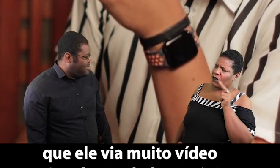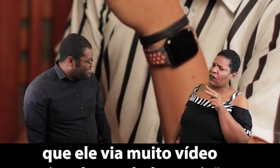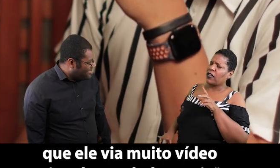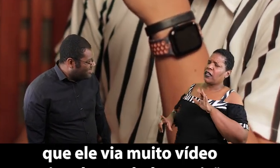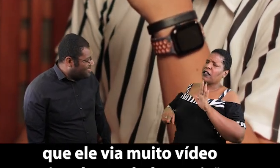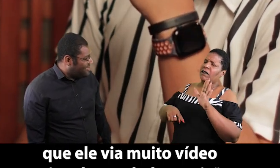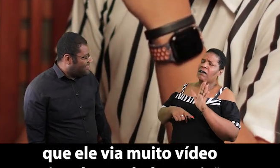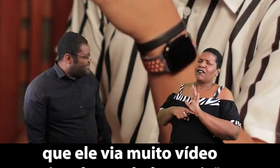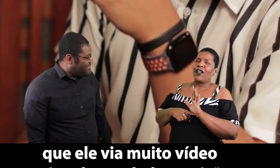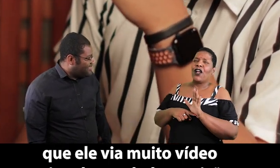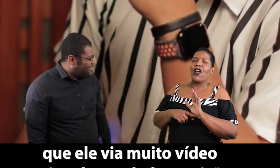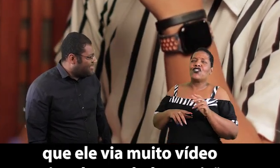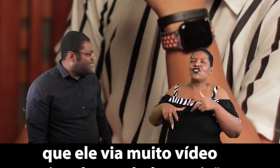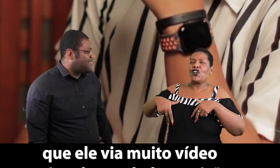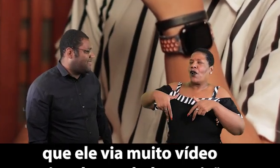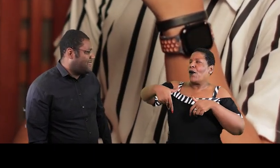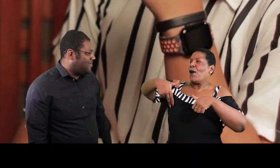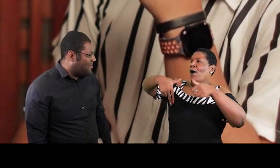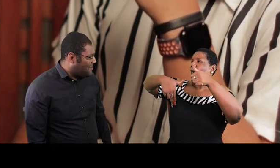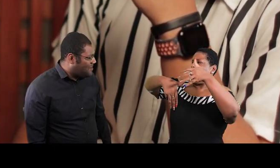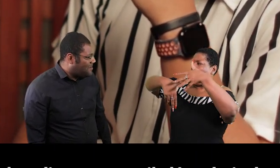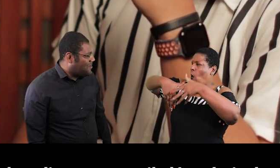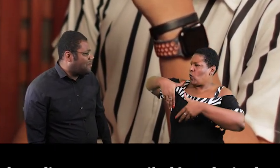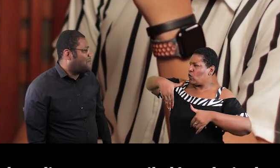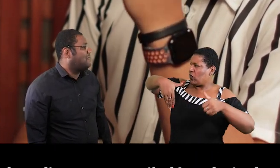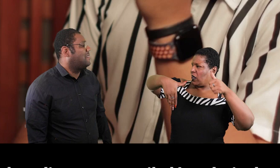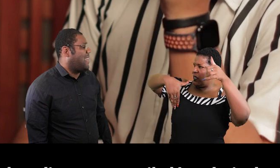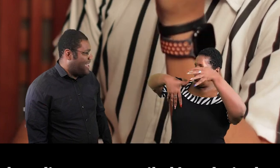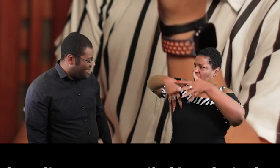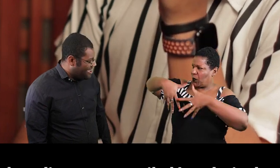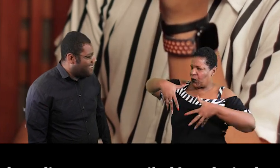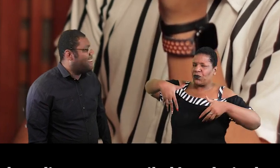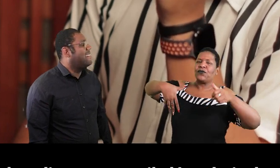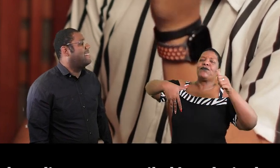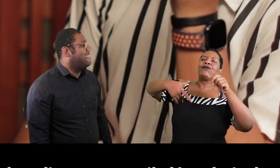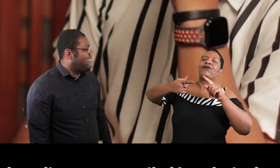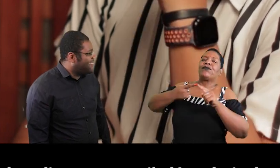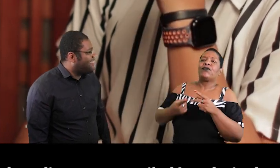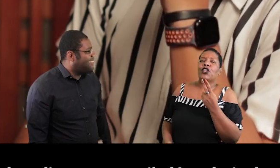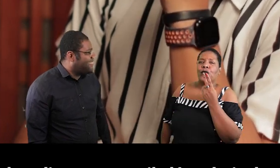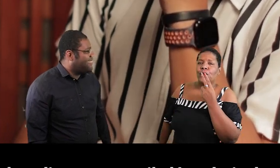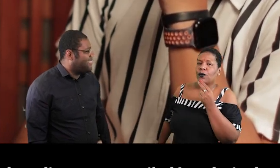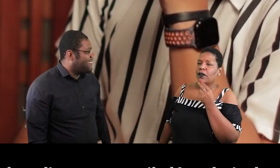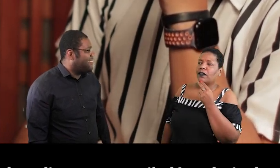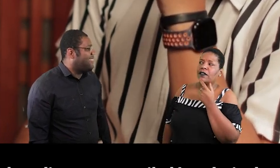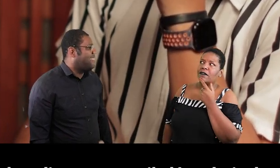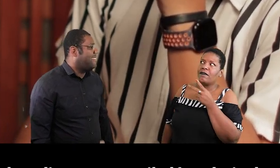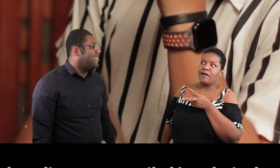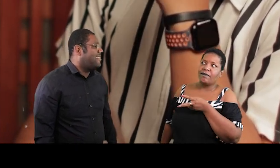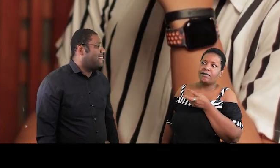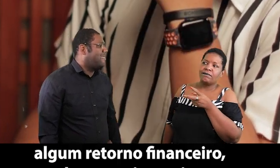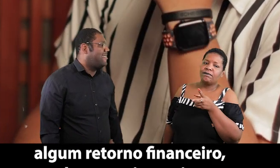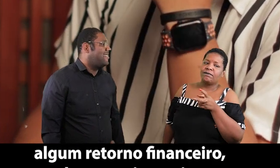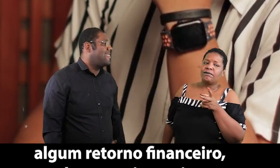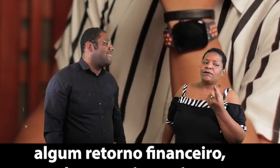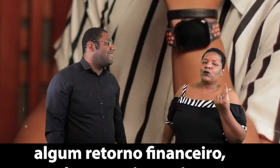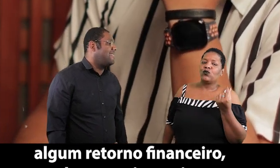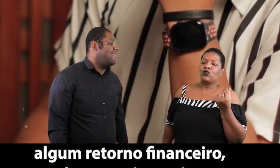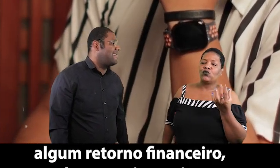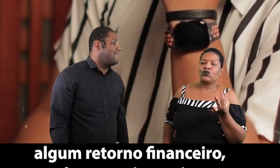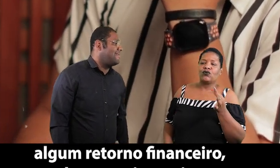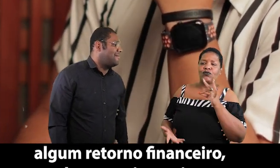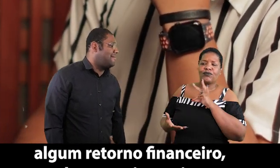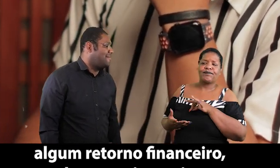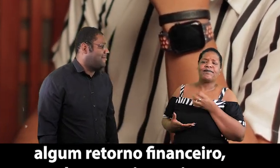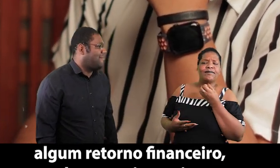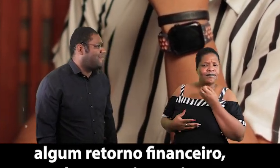de coach, de nutrição. E ele se ligou que aquilo poderia dar algum retorno